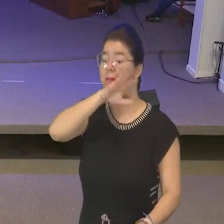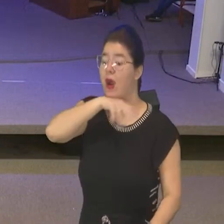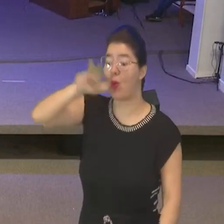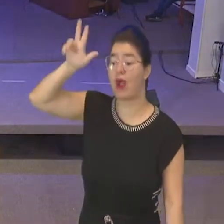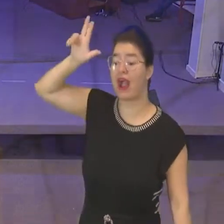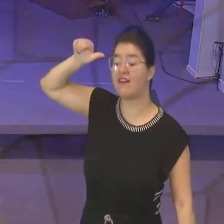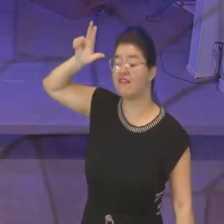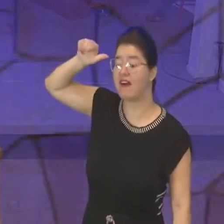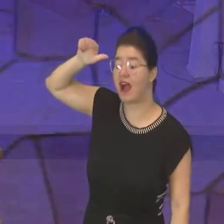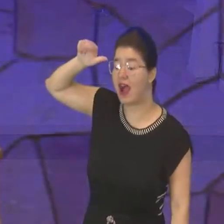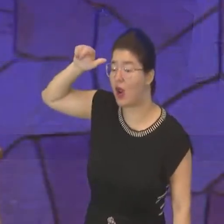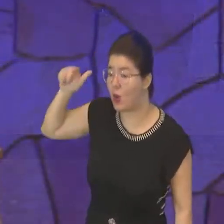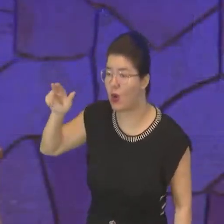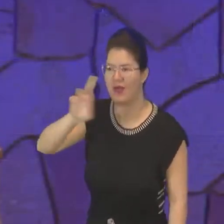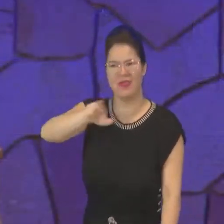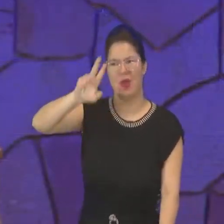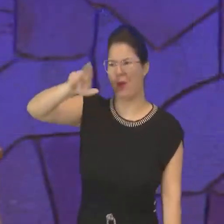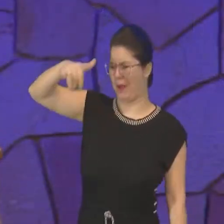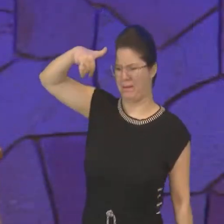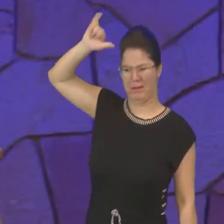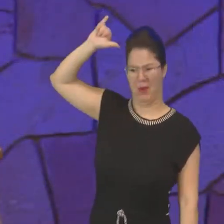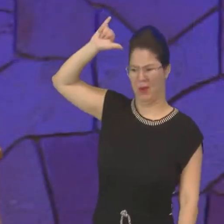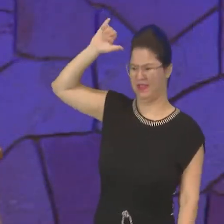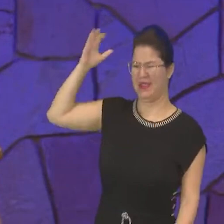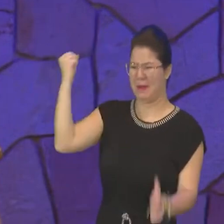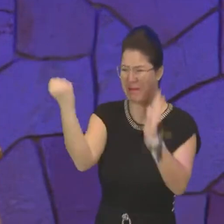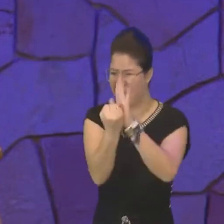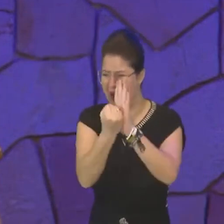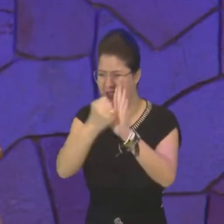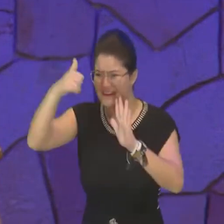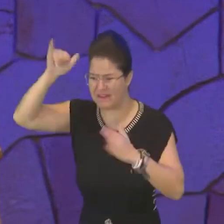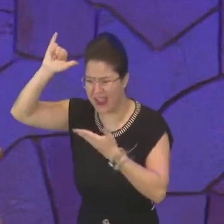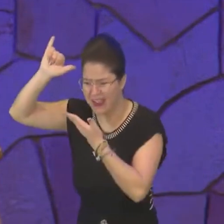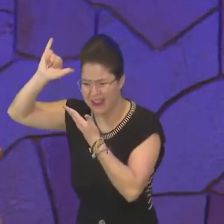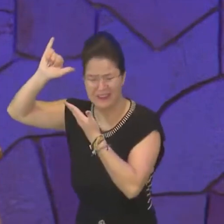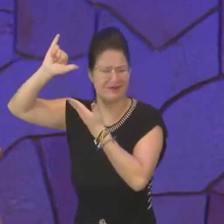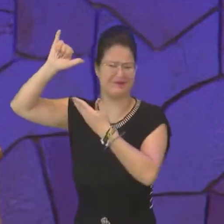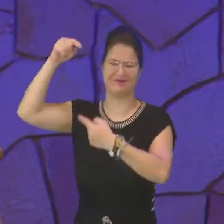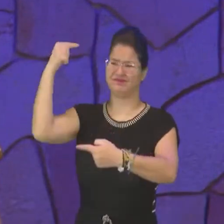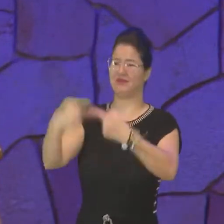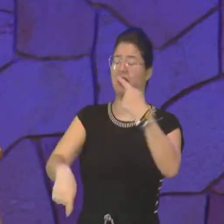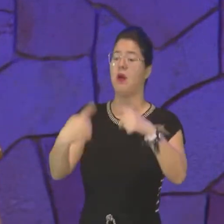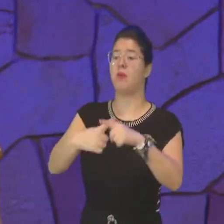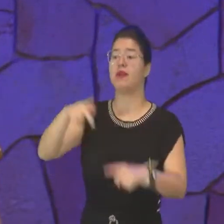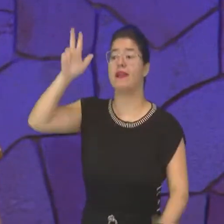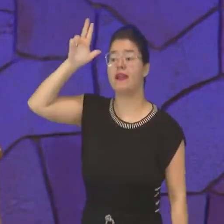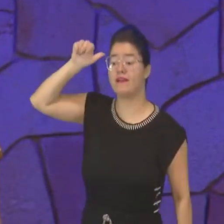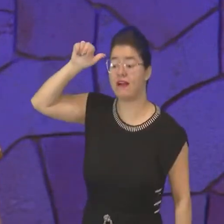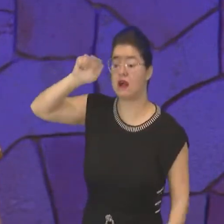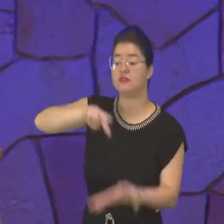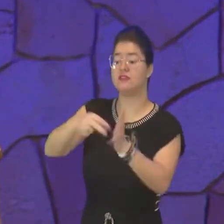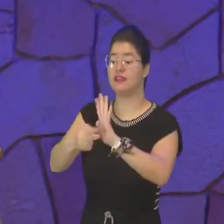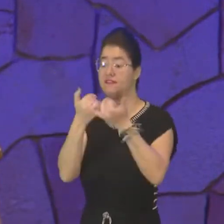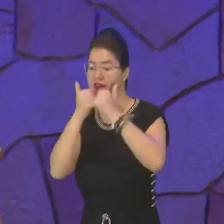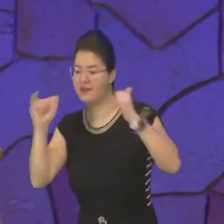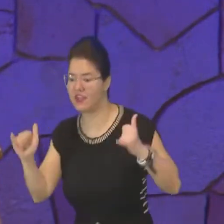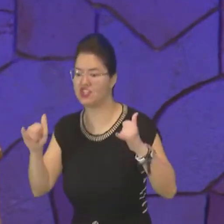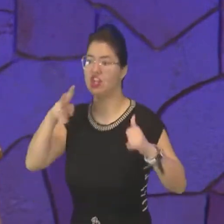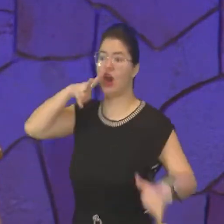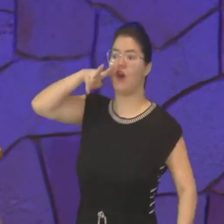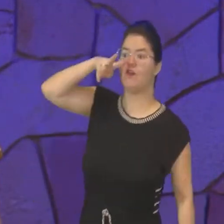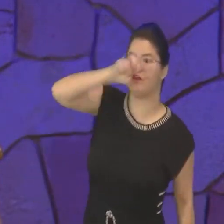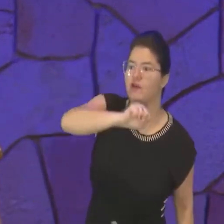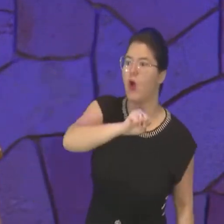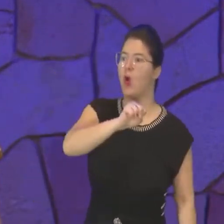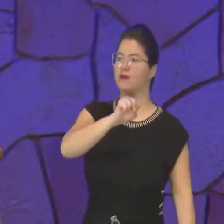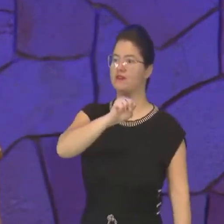quantos cavalos tem o seu carro? Símbolo e sinônimo de força, de robustez, de energia, de alguém